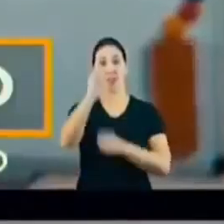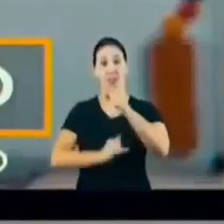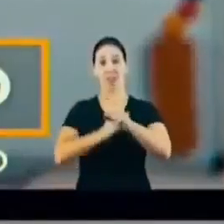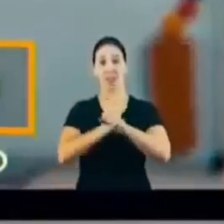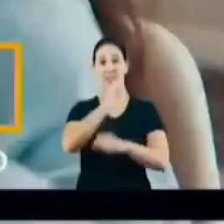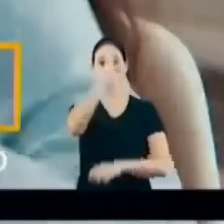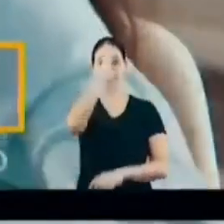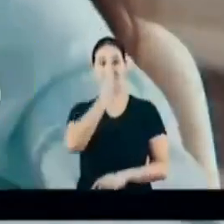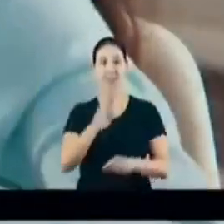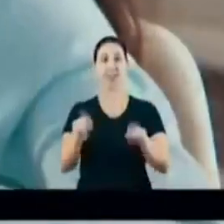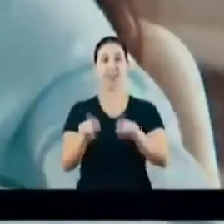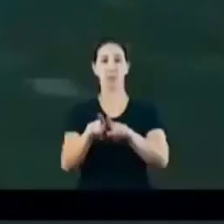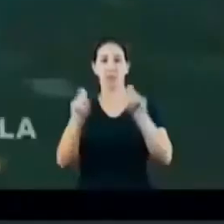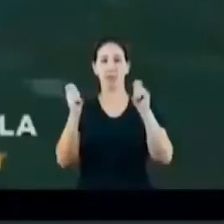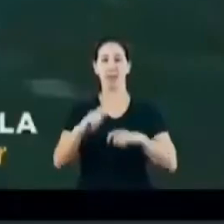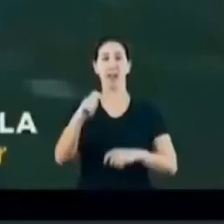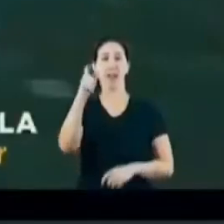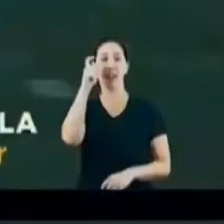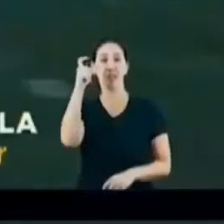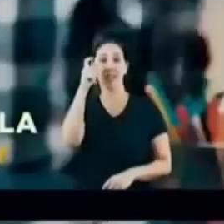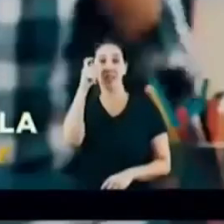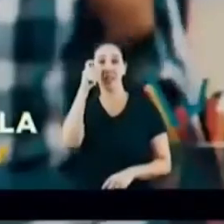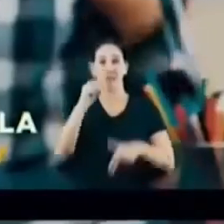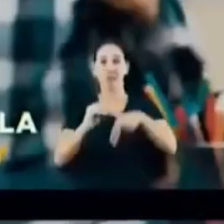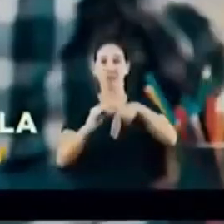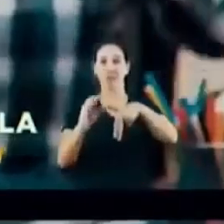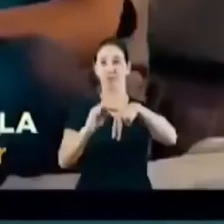e você ainda pode assistir às aulas ao vivo